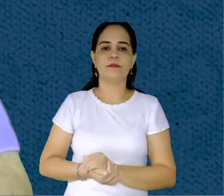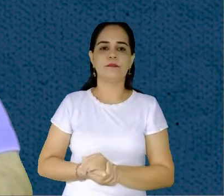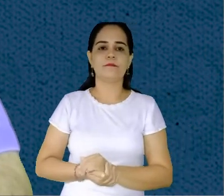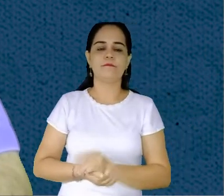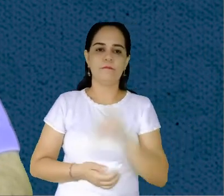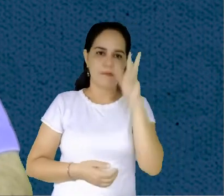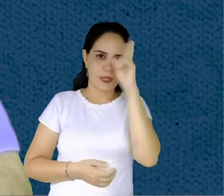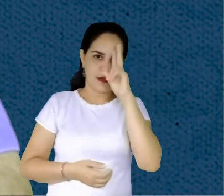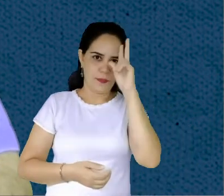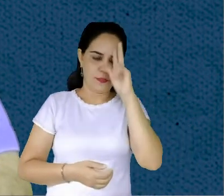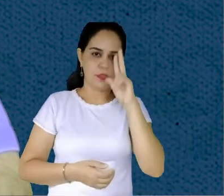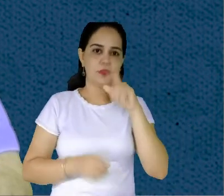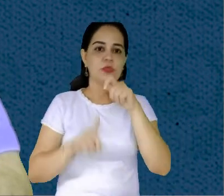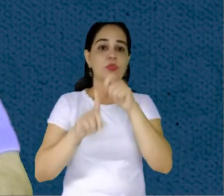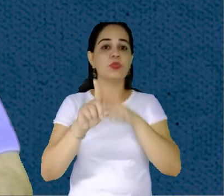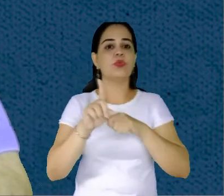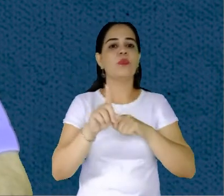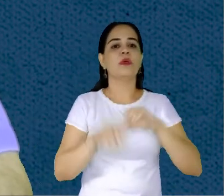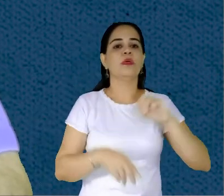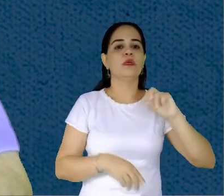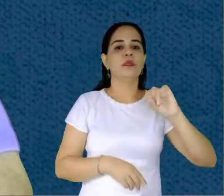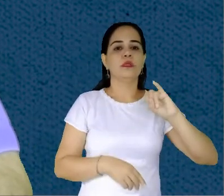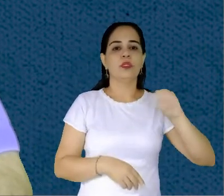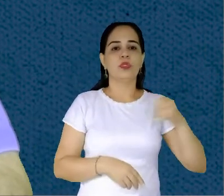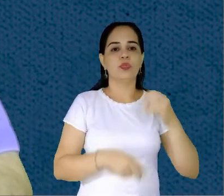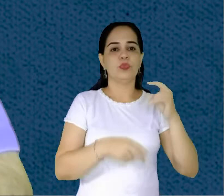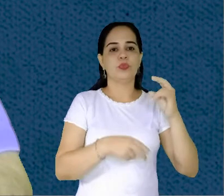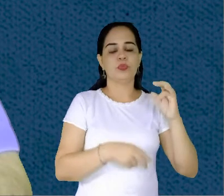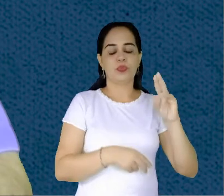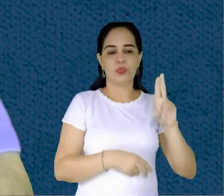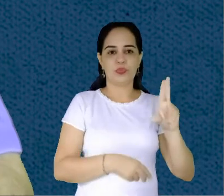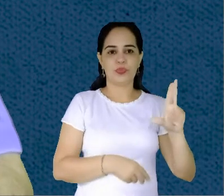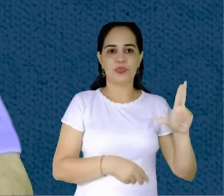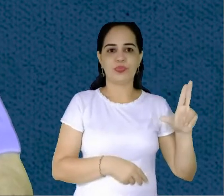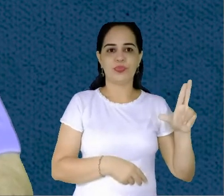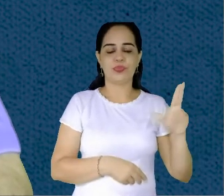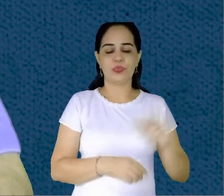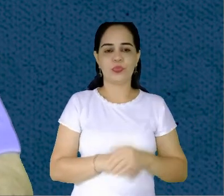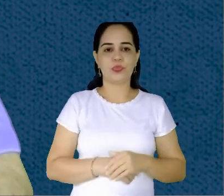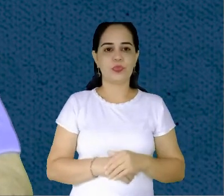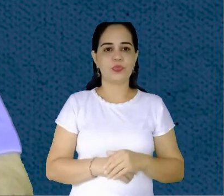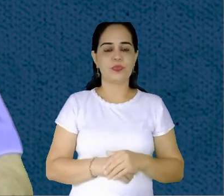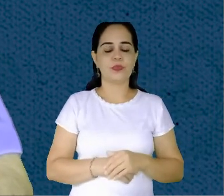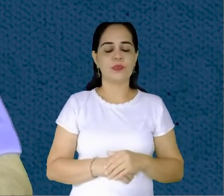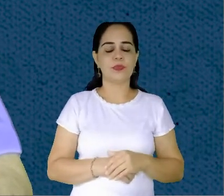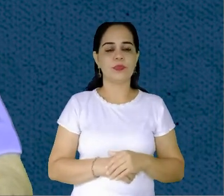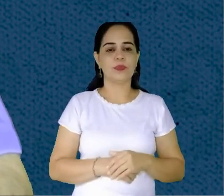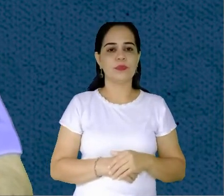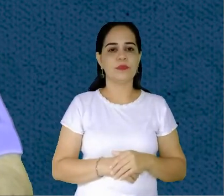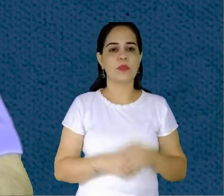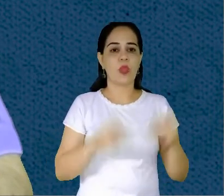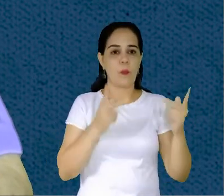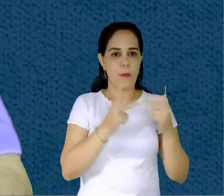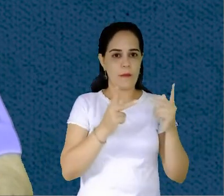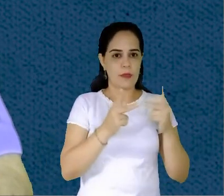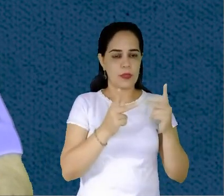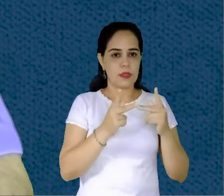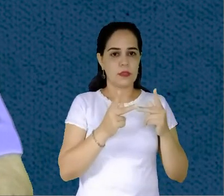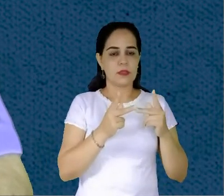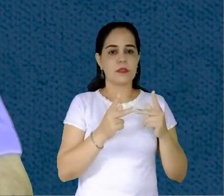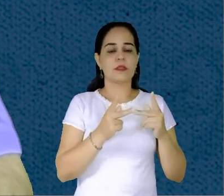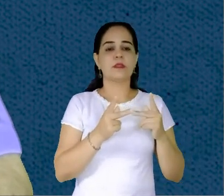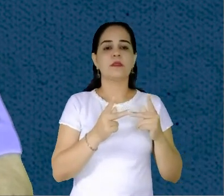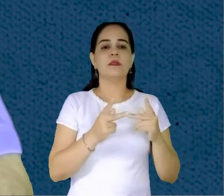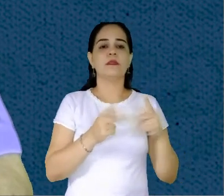tem programado também uma visita a Sudão do Sul, que está vivendo um grave